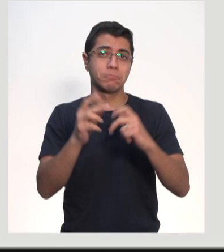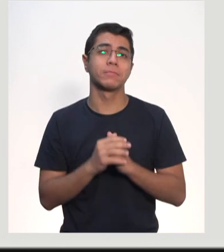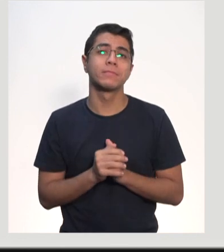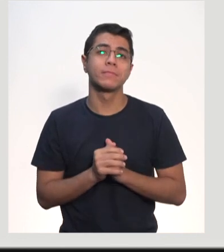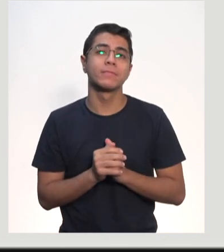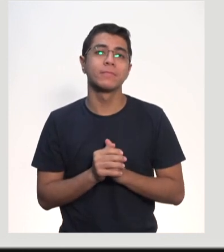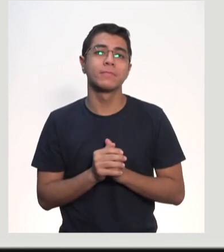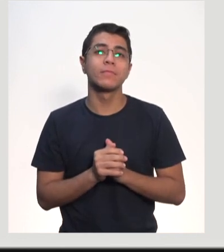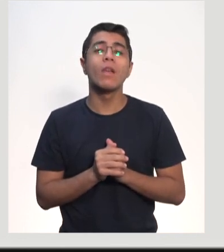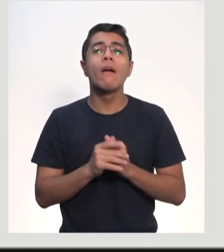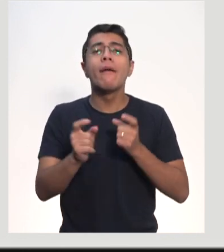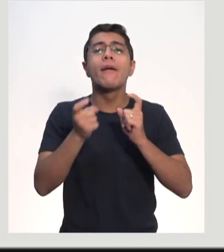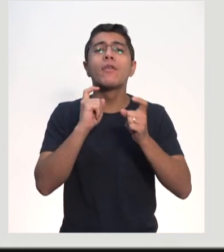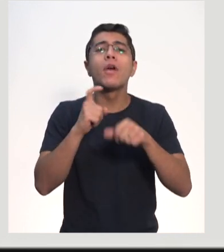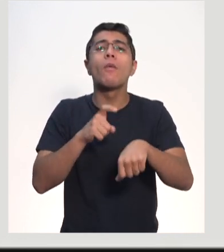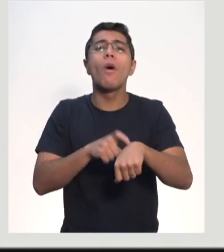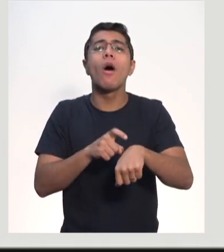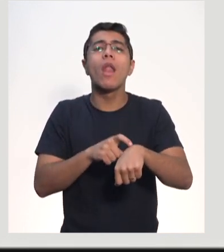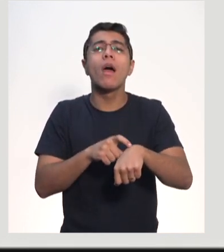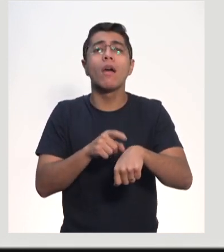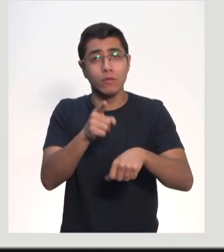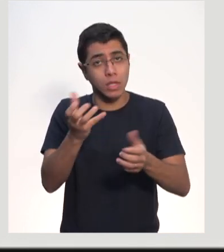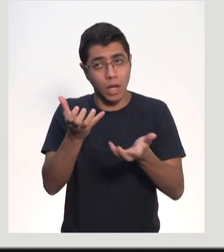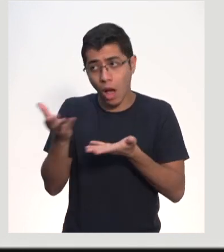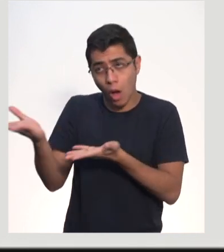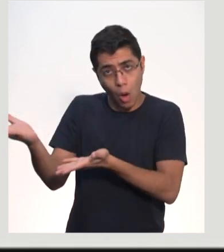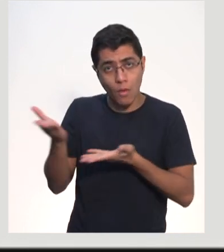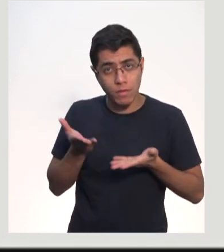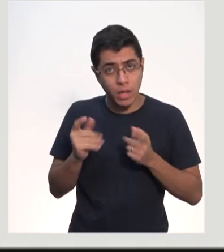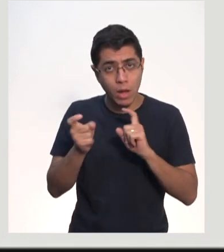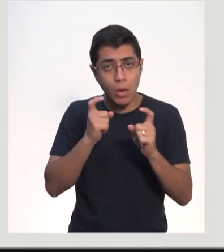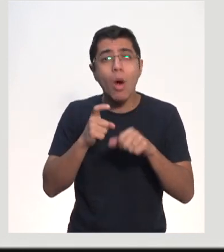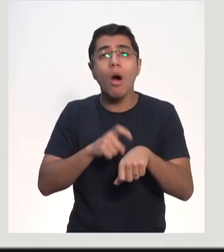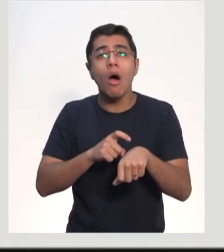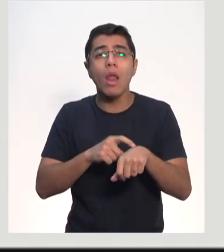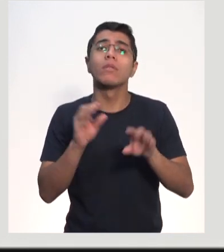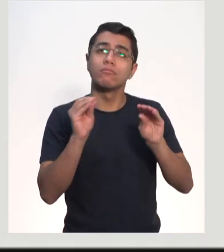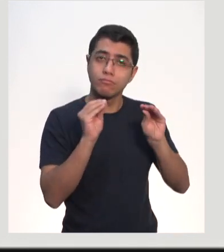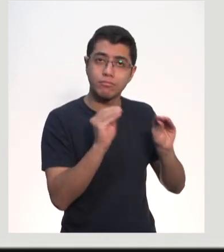Coloque o horário da reunião que você quer convidar.